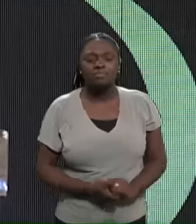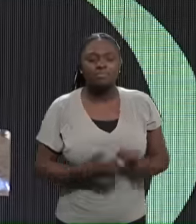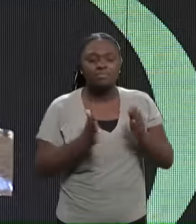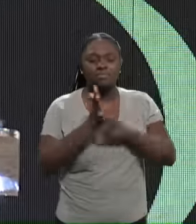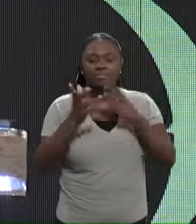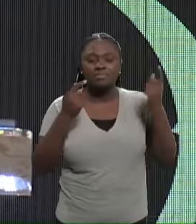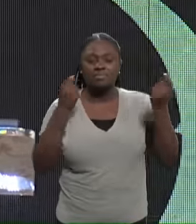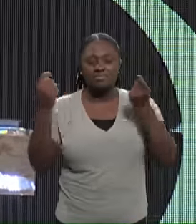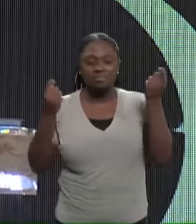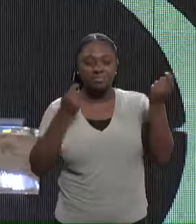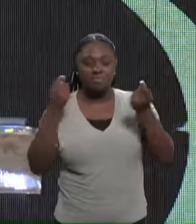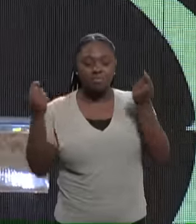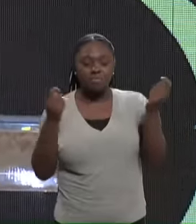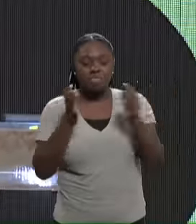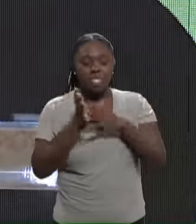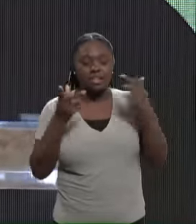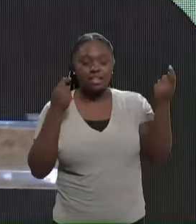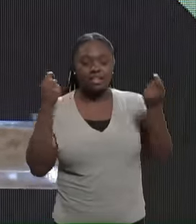Aleluia.